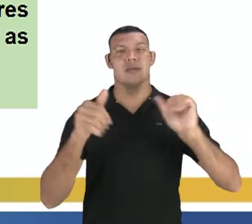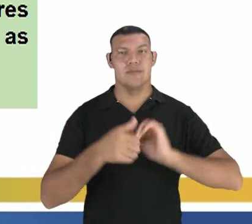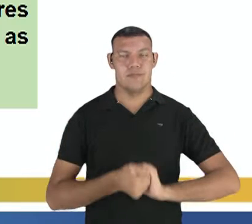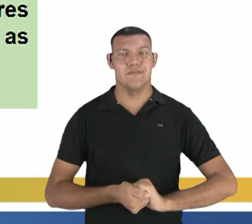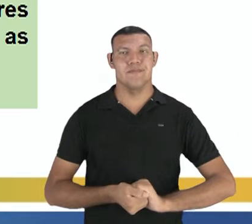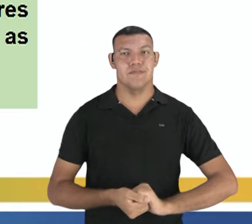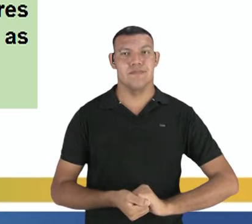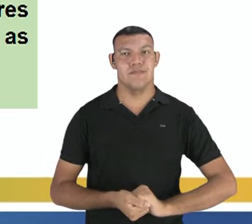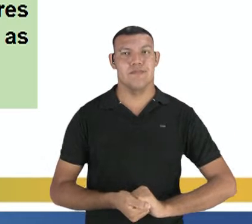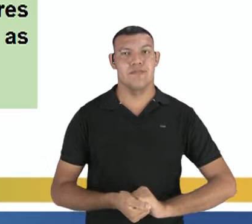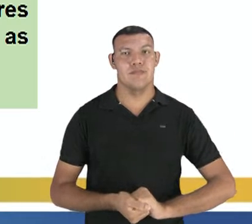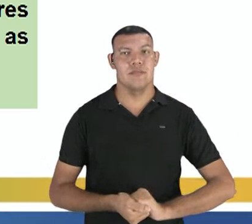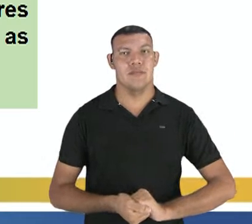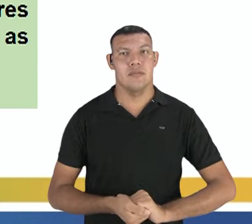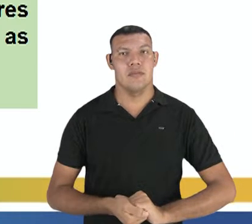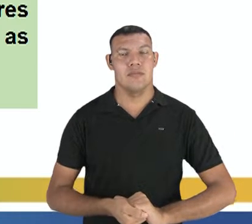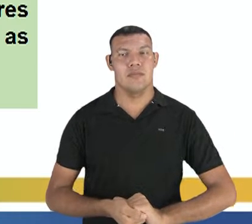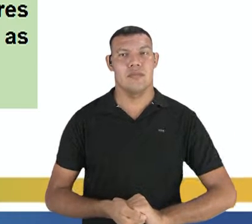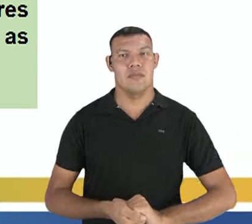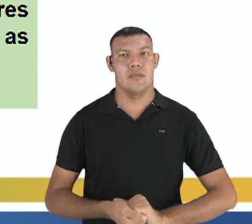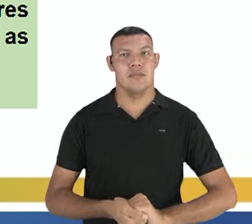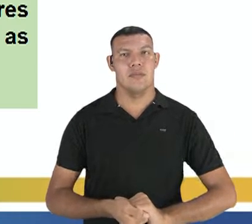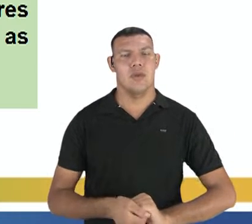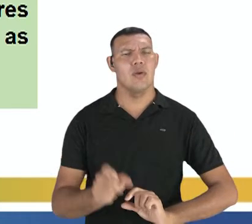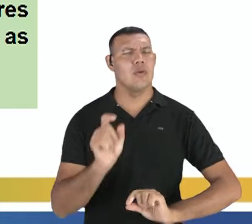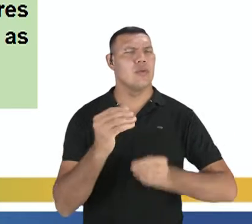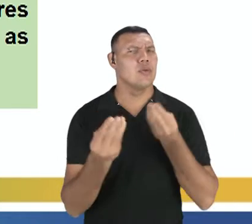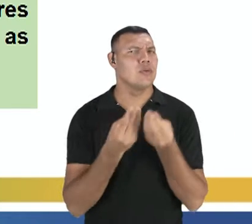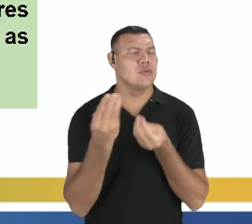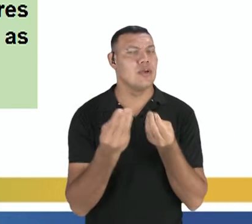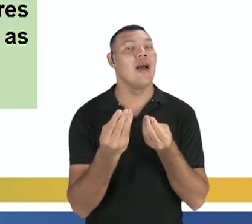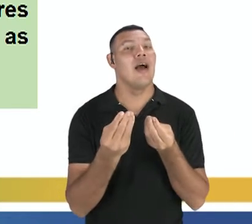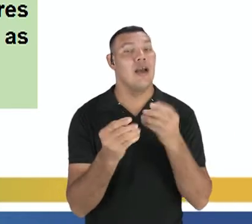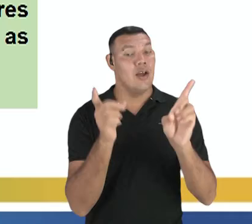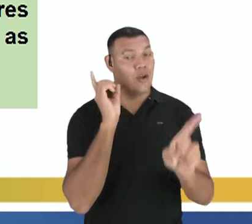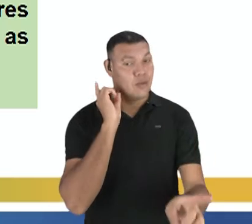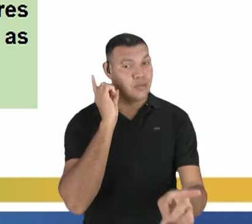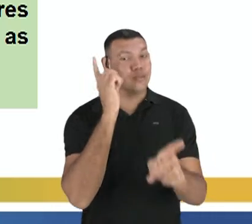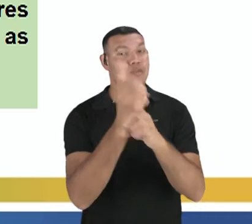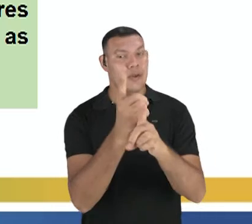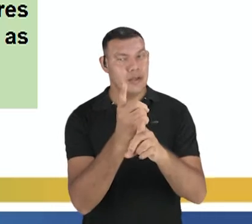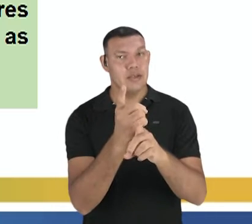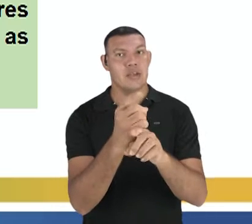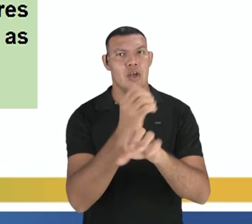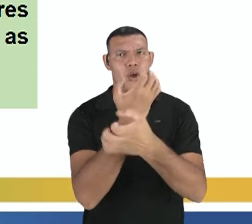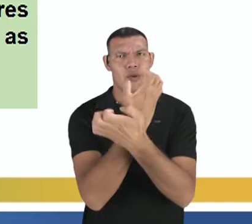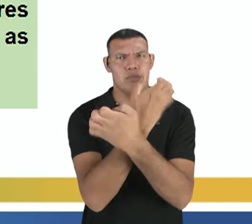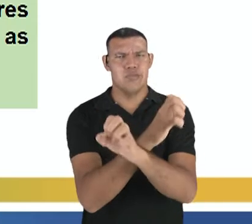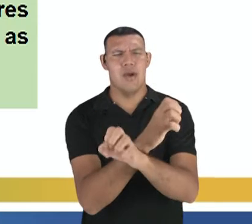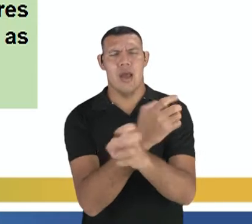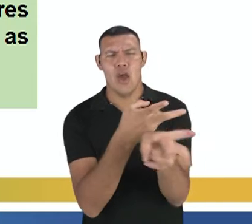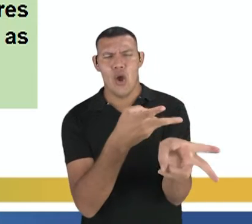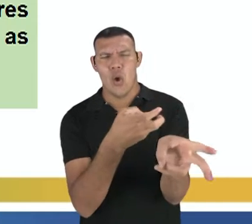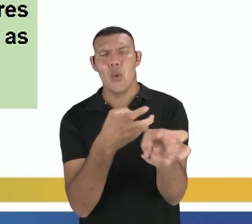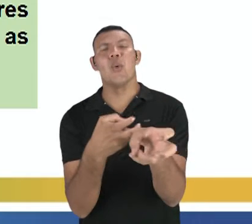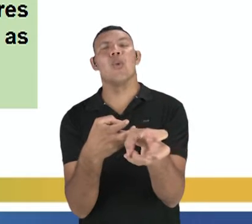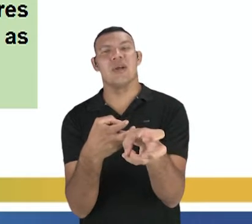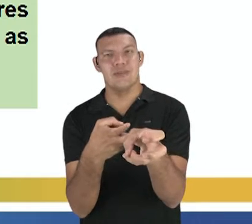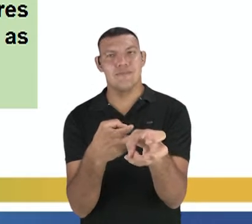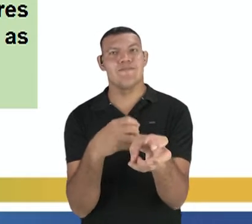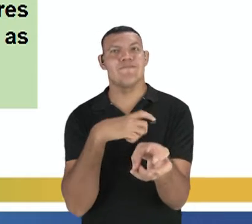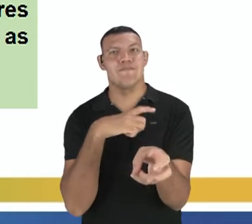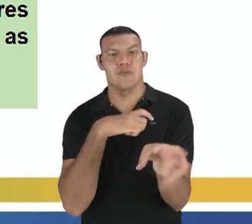ausência da imutabilidade das espécies, elas vieram através dos fósseis, Eles perceberam que